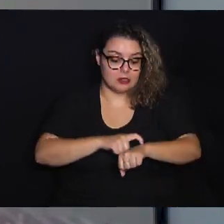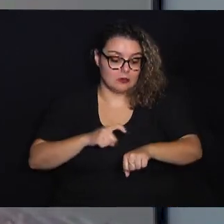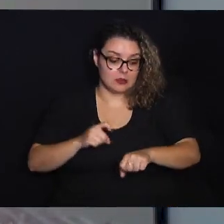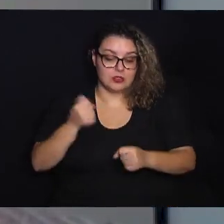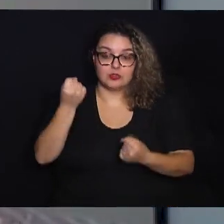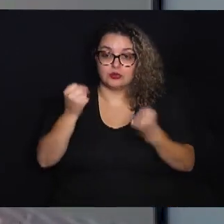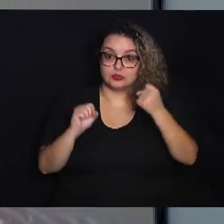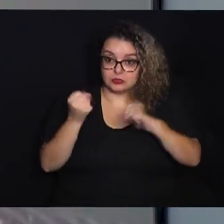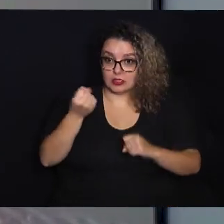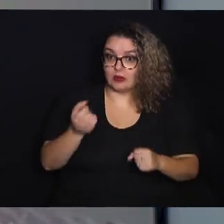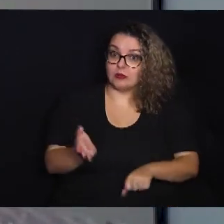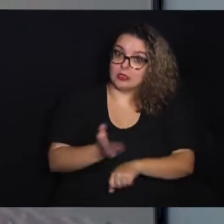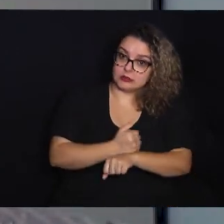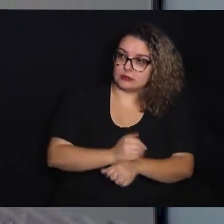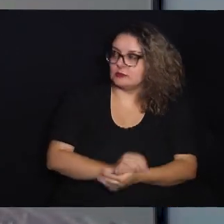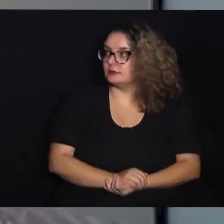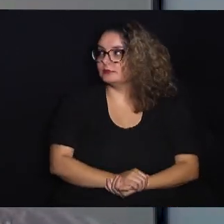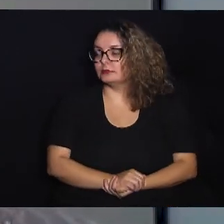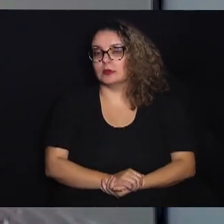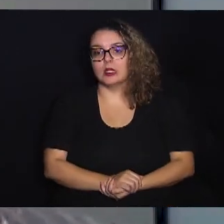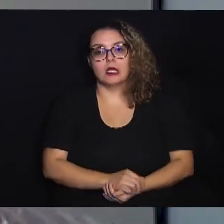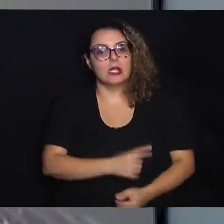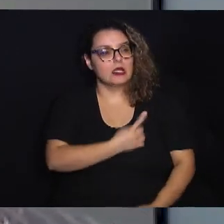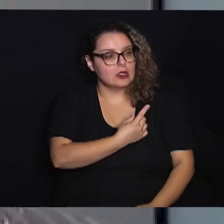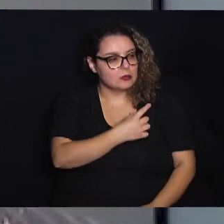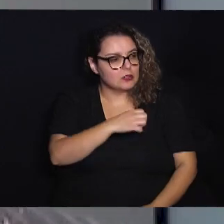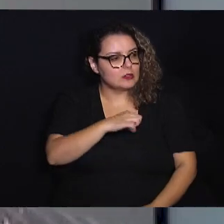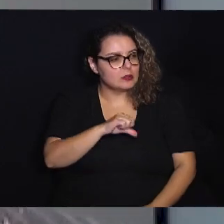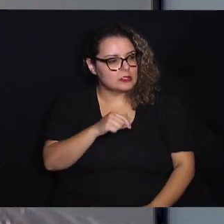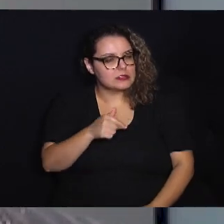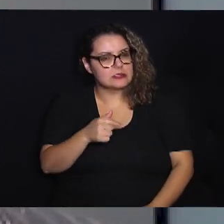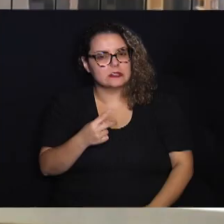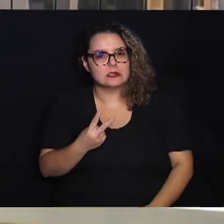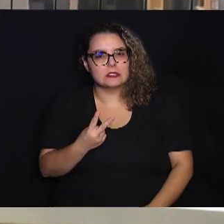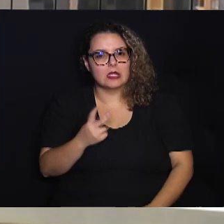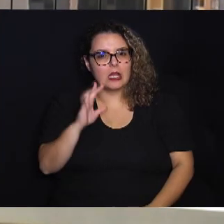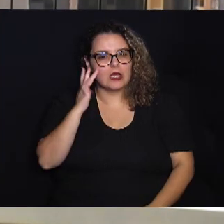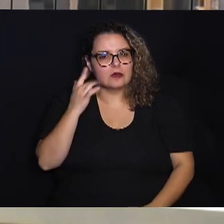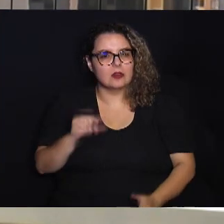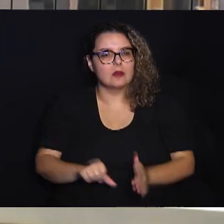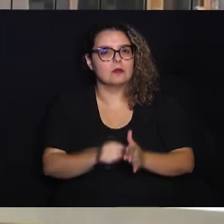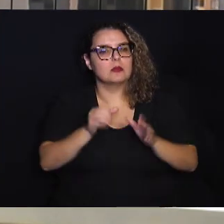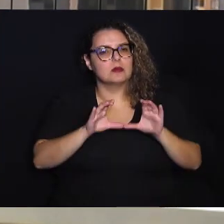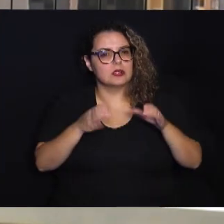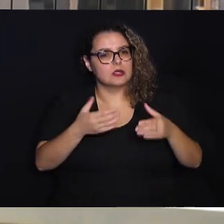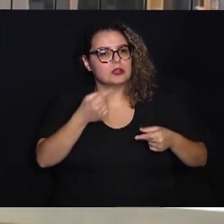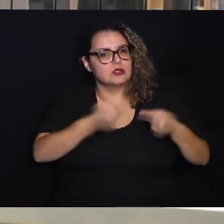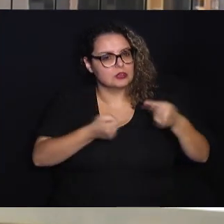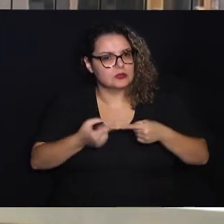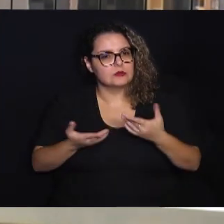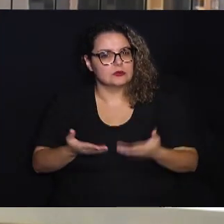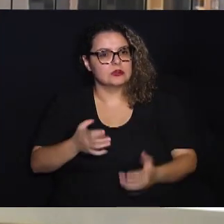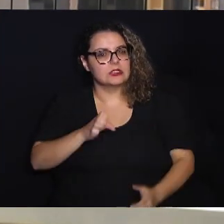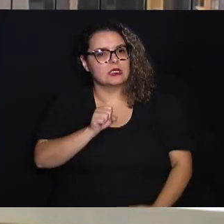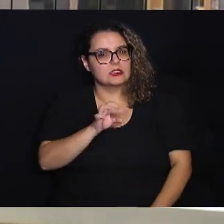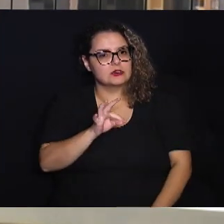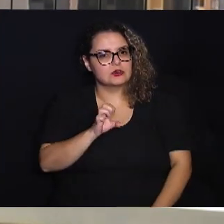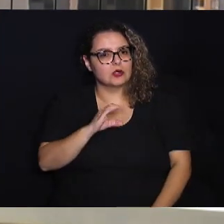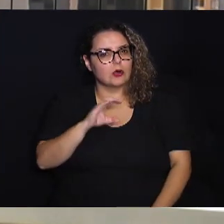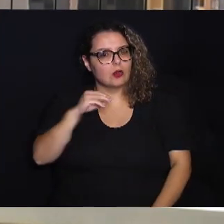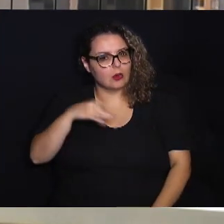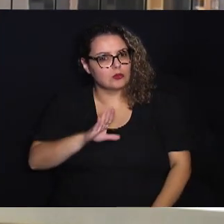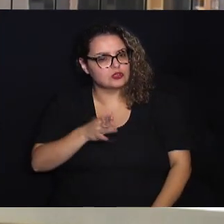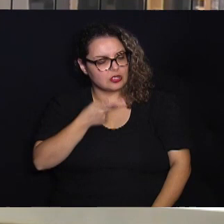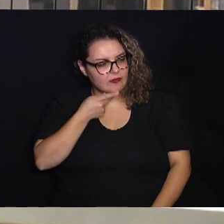esse período pré-industrial. E lá em 72, né, acho que foi a primeira grande convenção que se discutiu isso em